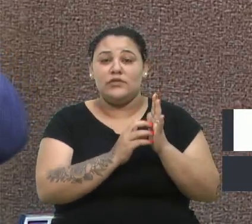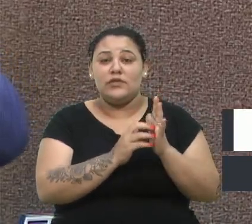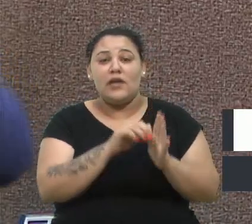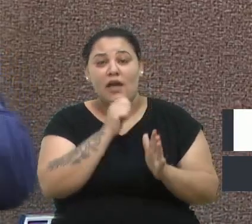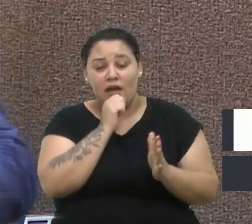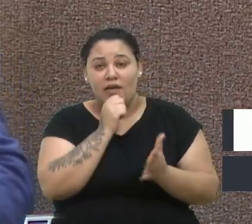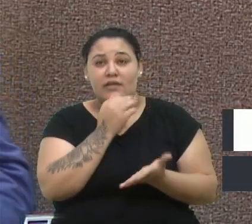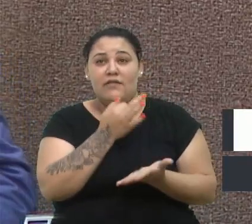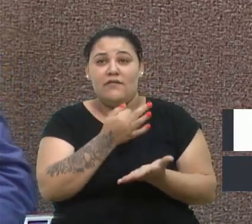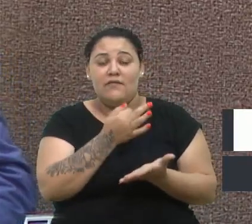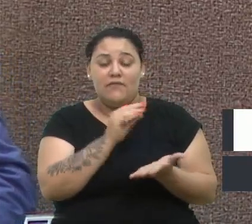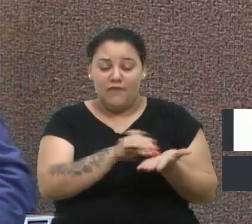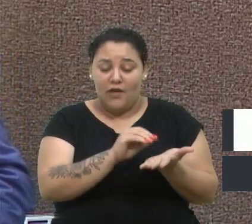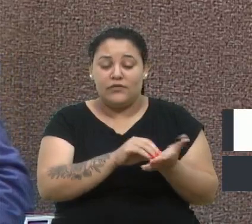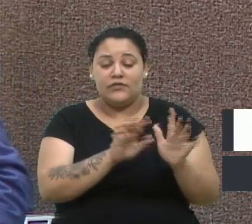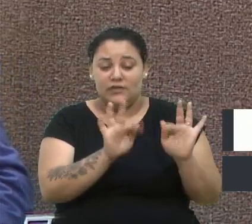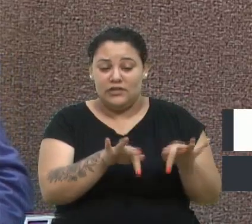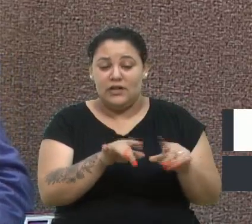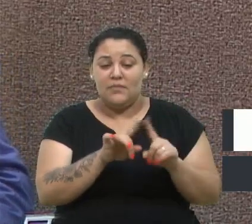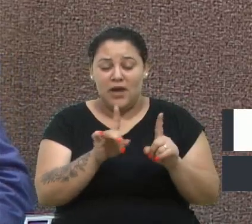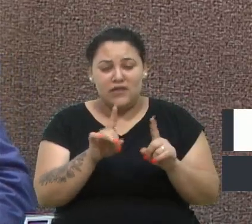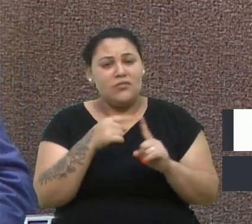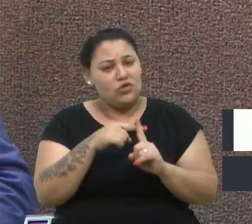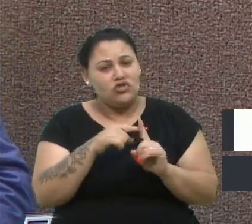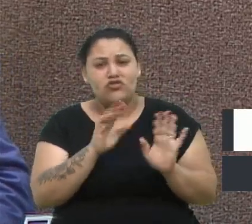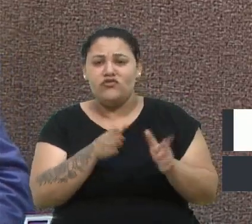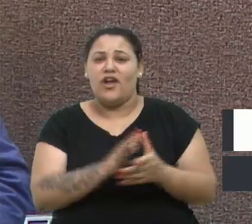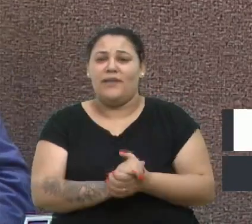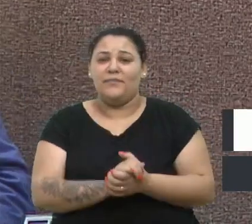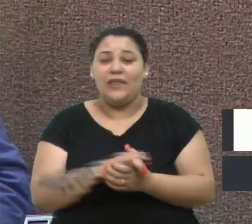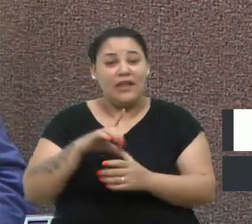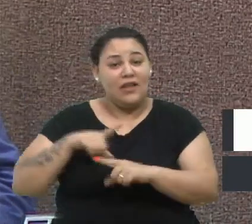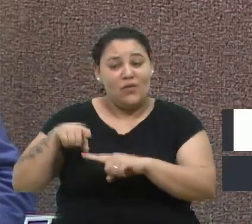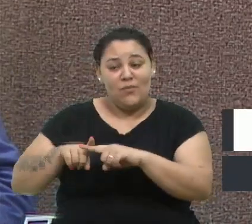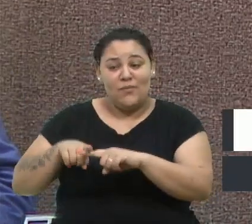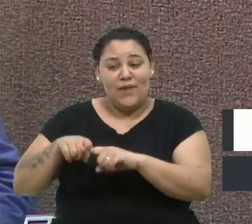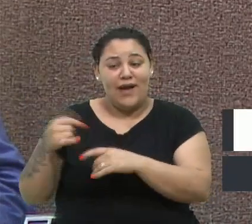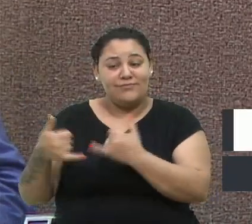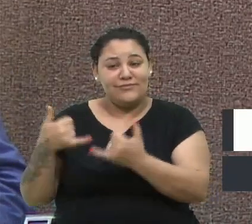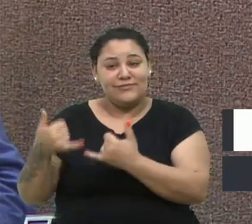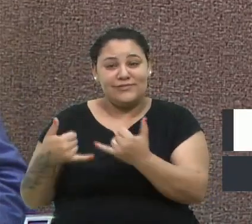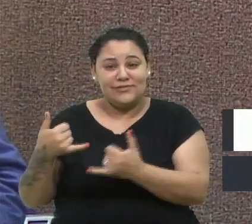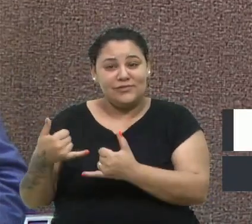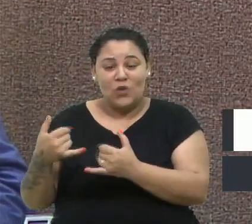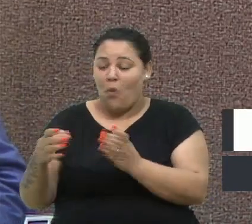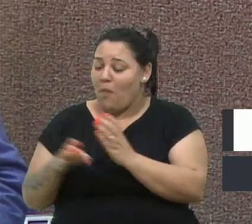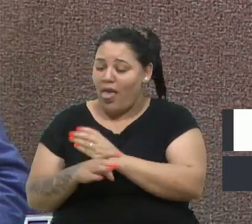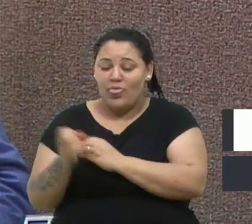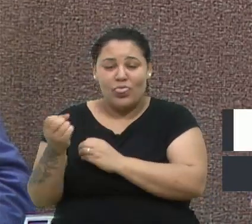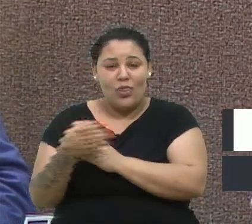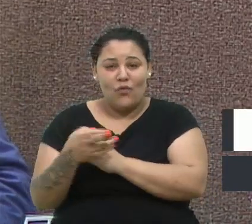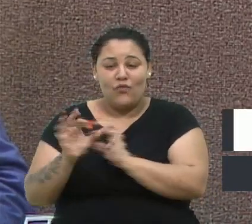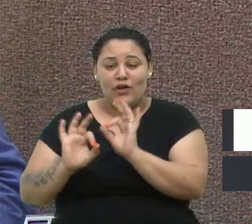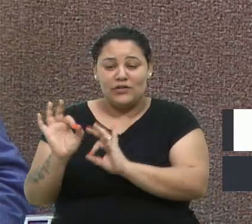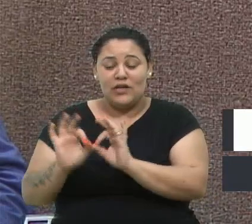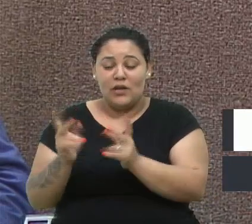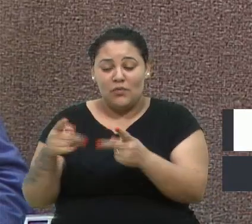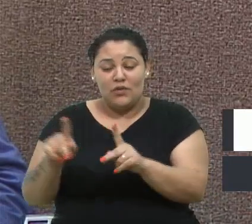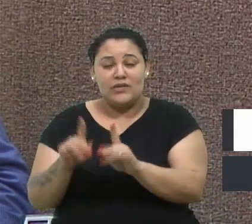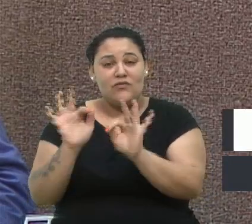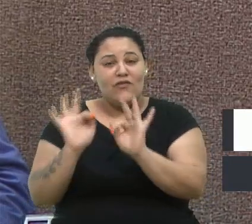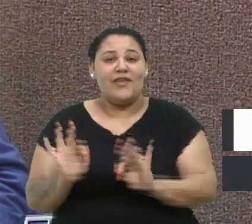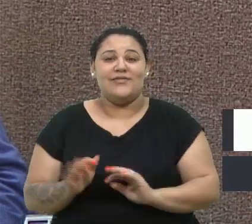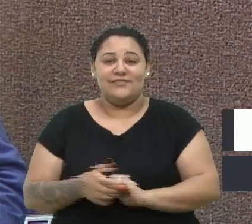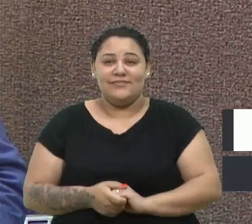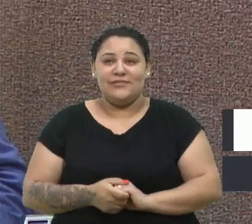muito positivo, e tem ali, vereador Bressan, um parque completamente revitalizado e a população feliz. Quer dizer,